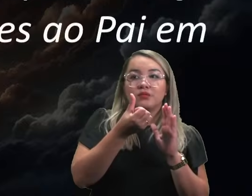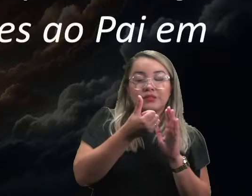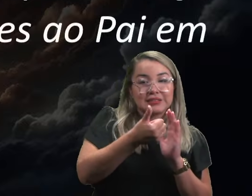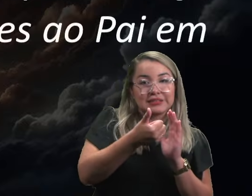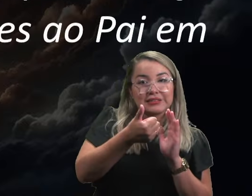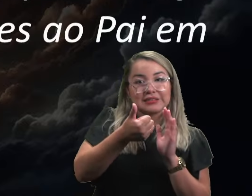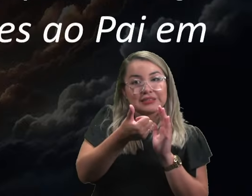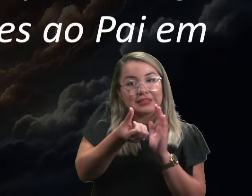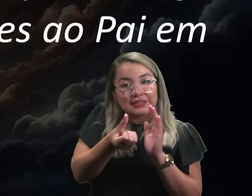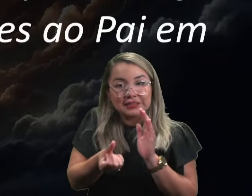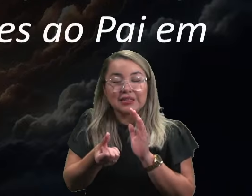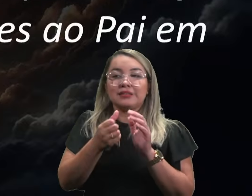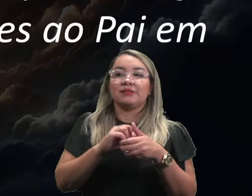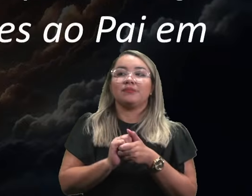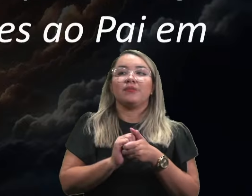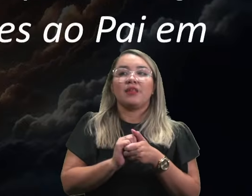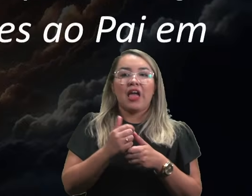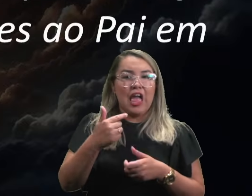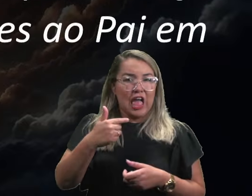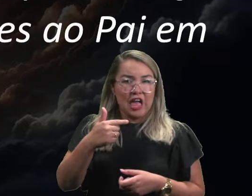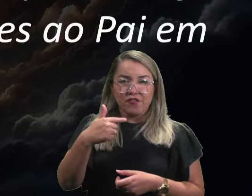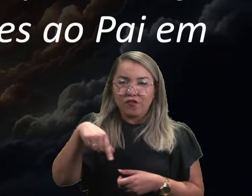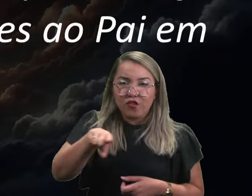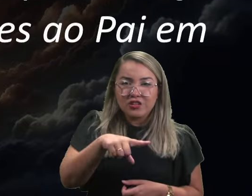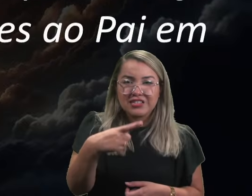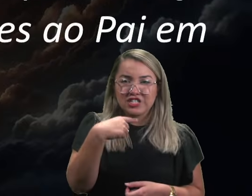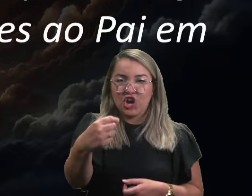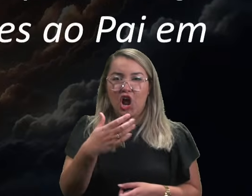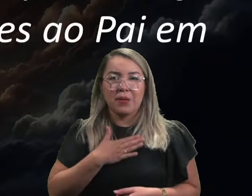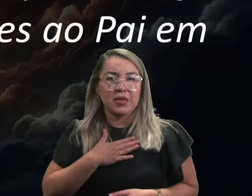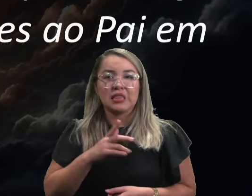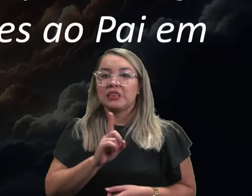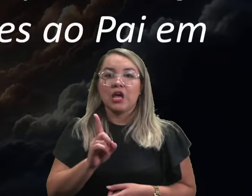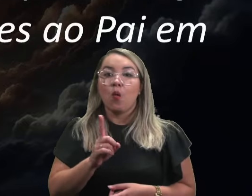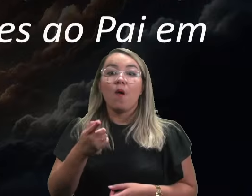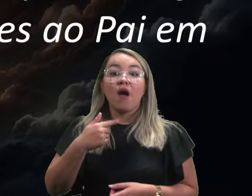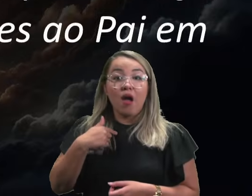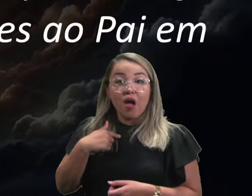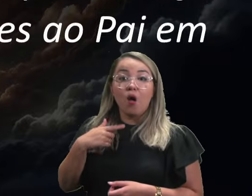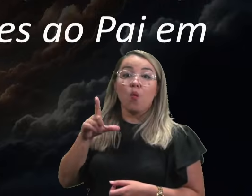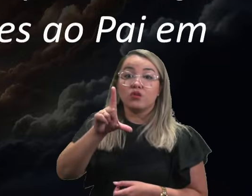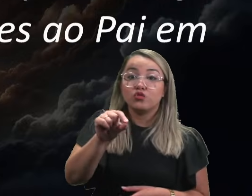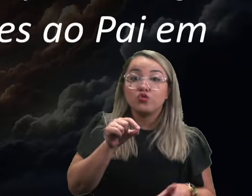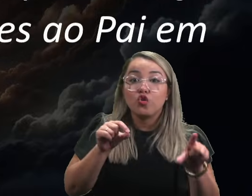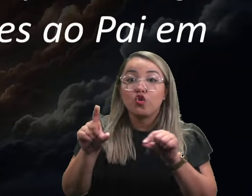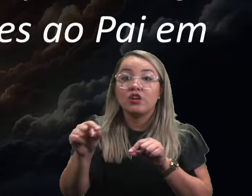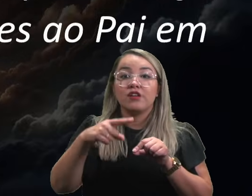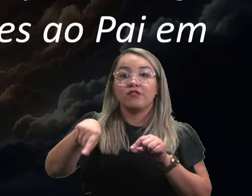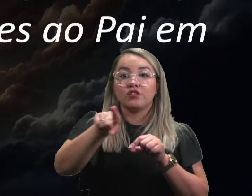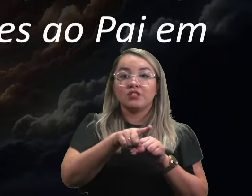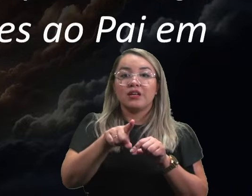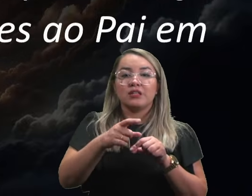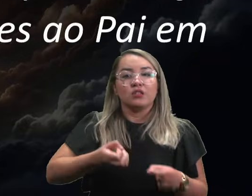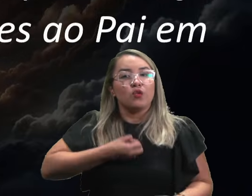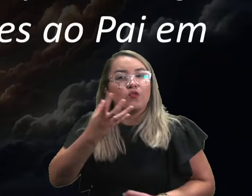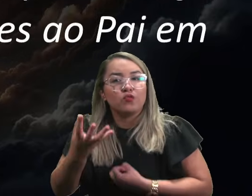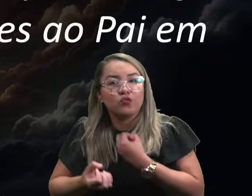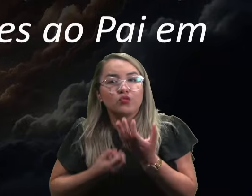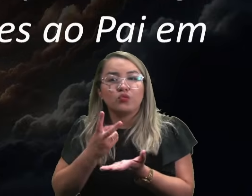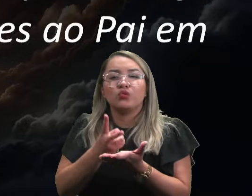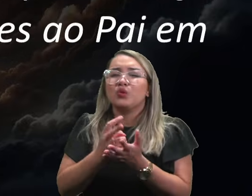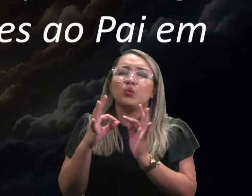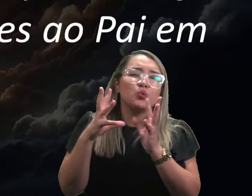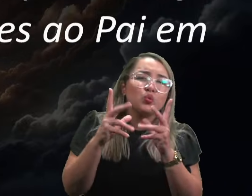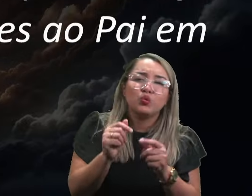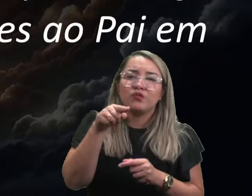a mim, pelo contrário, eu que vos escolhi a vós outros e vos designei para que vades e deis fruto, e o vosso fruto permaneça, a fim de que o Pai,